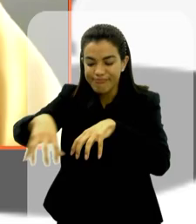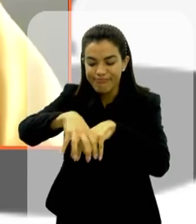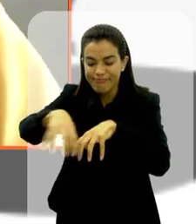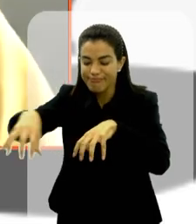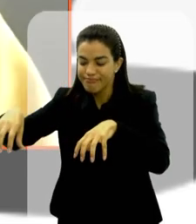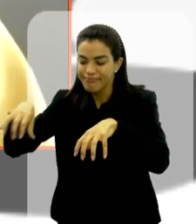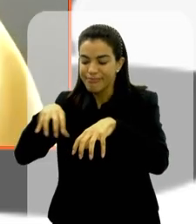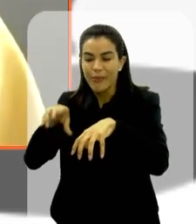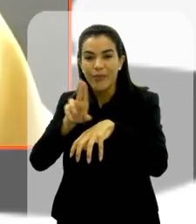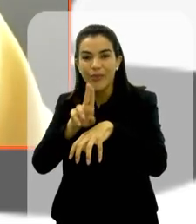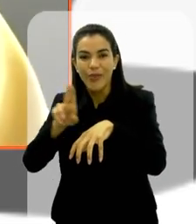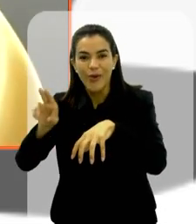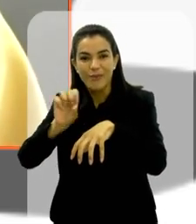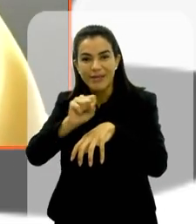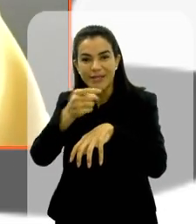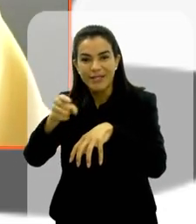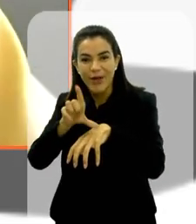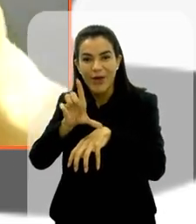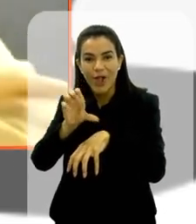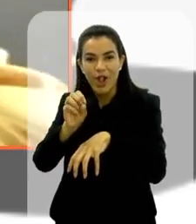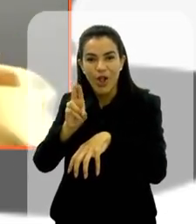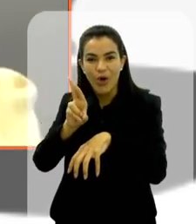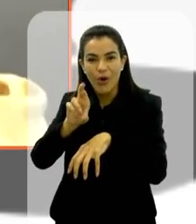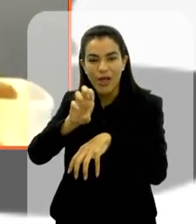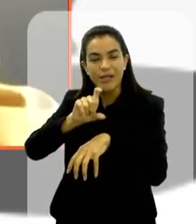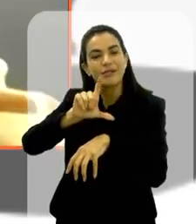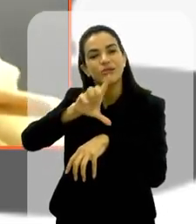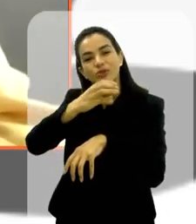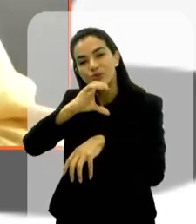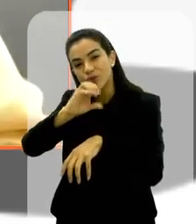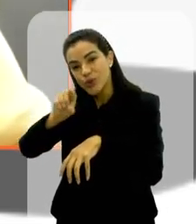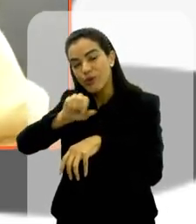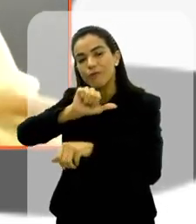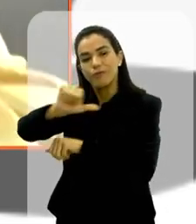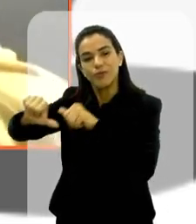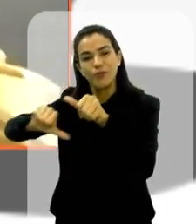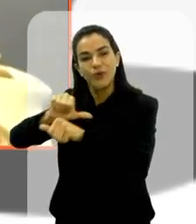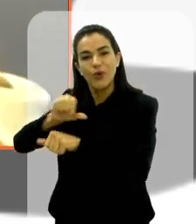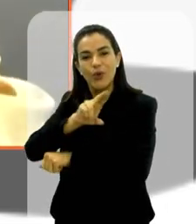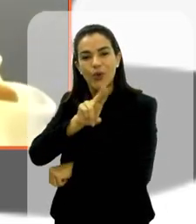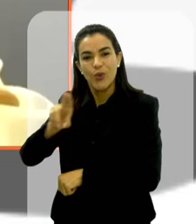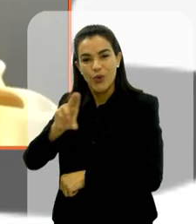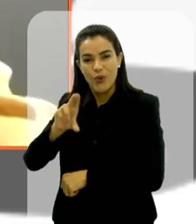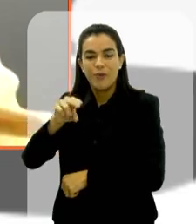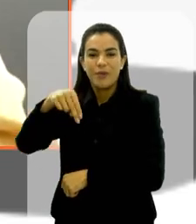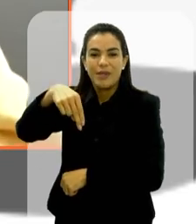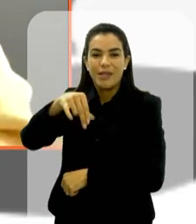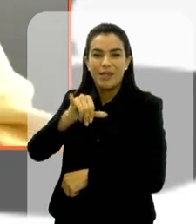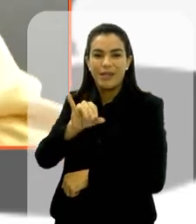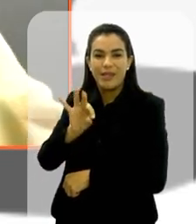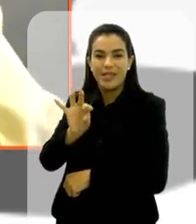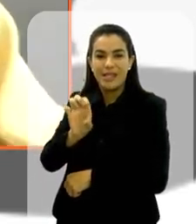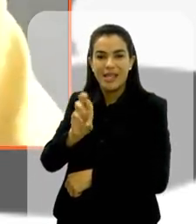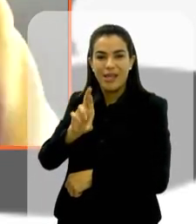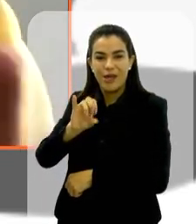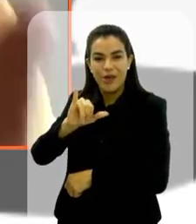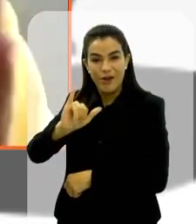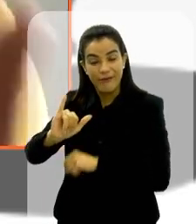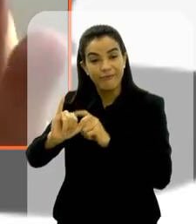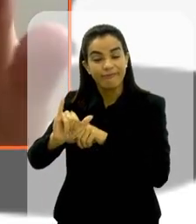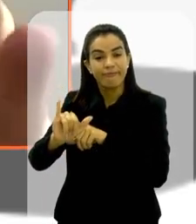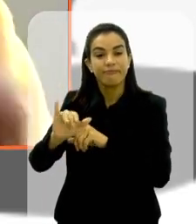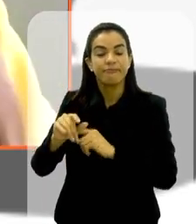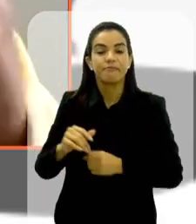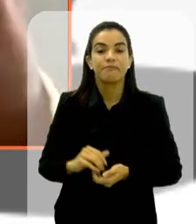Lourenço, que deu origem a Niterói. Então, tá certo. Niterói, cultuar Araribóia, tá certo. Agora, o que a